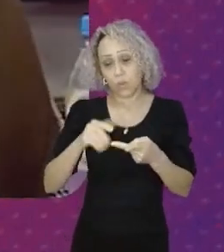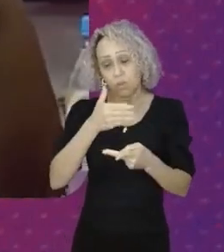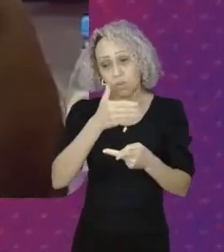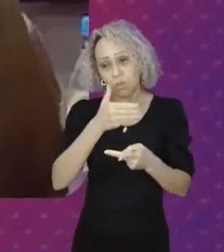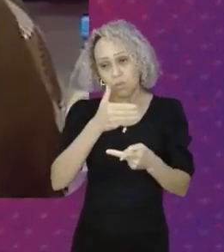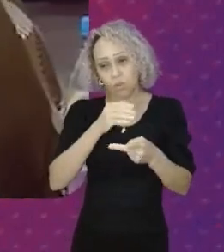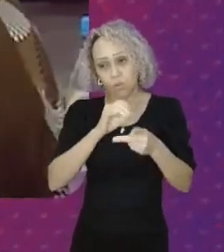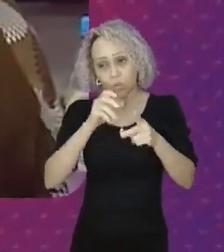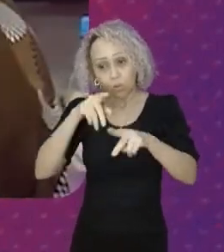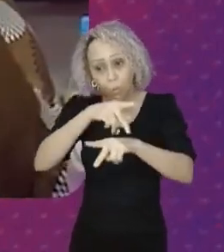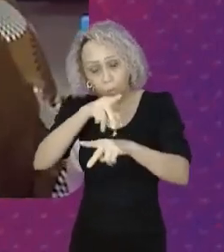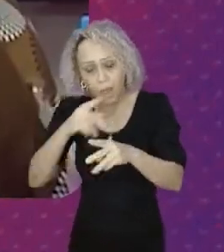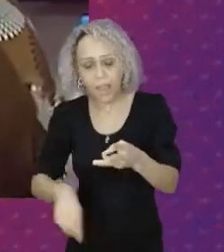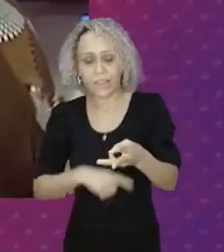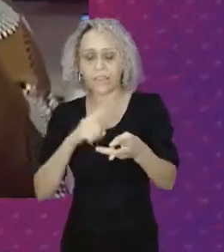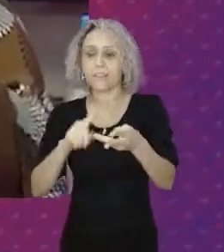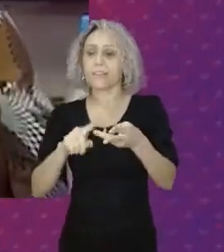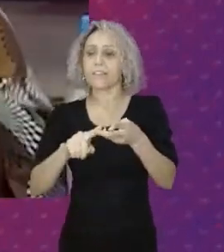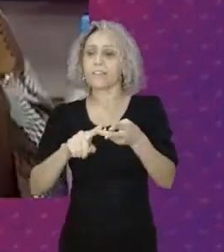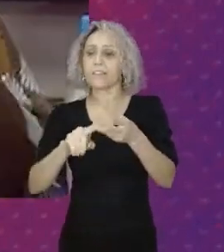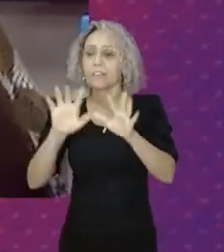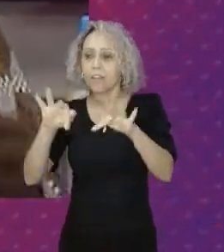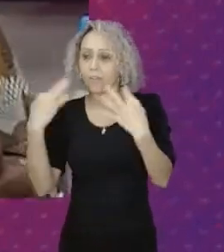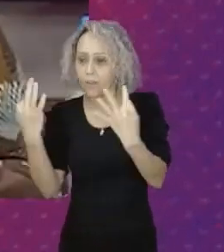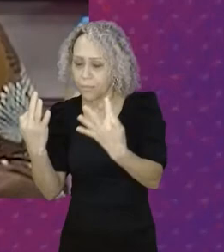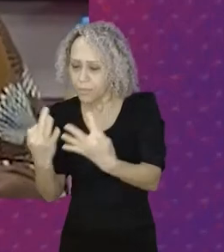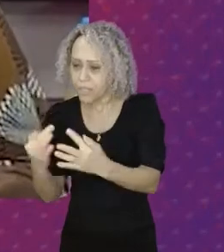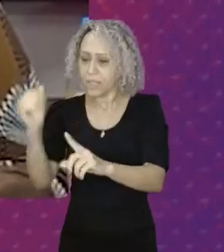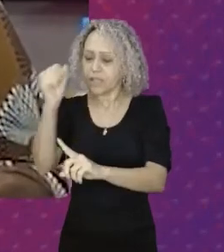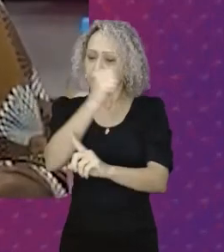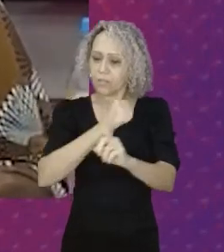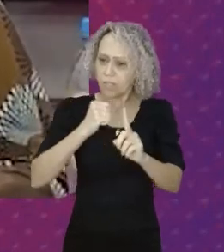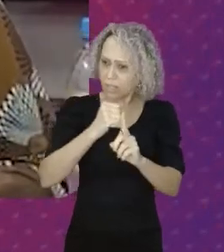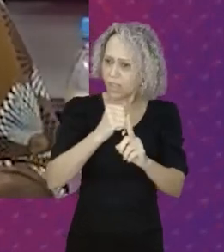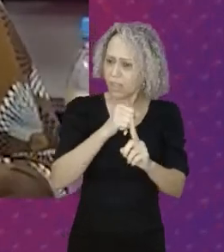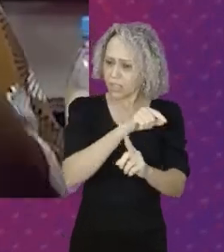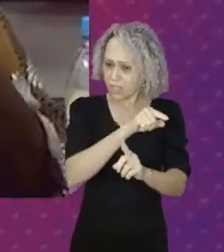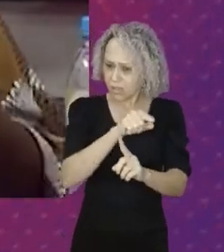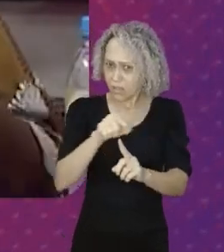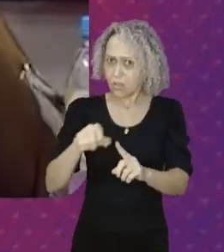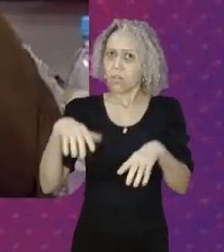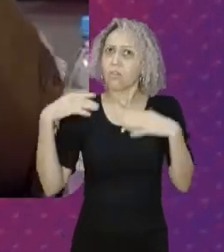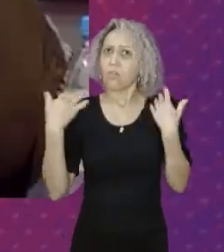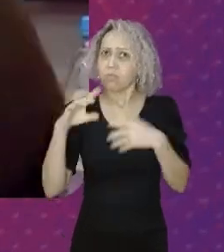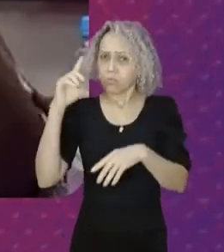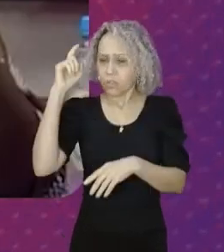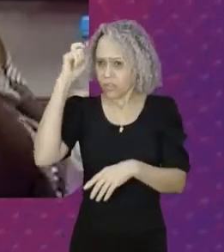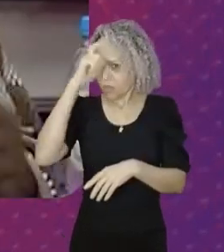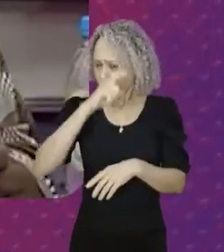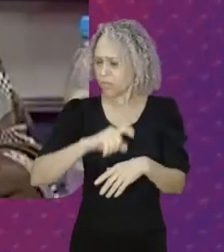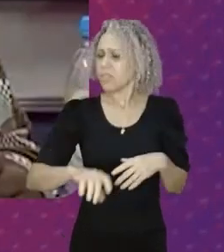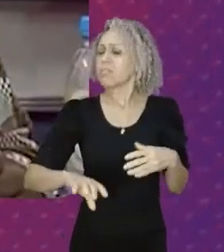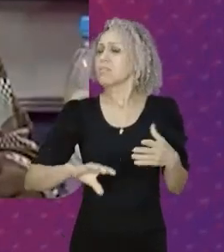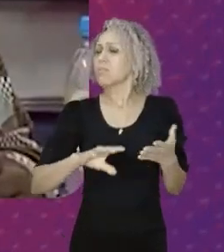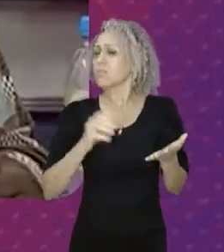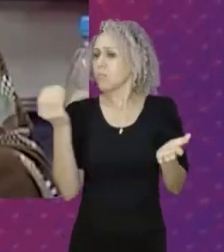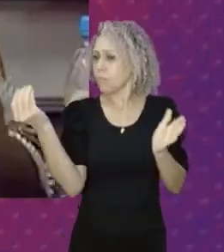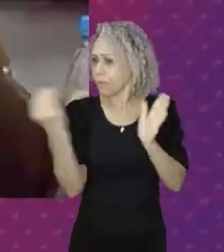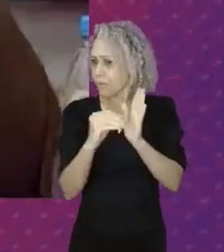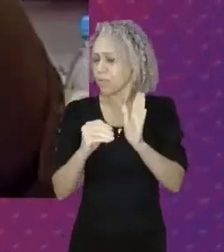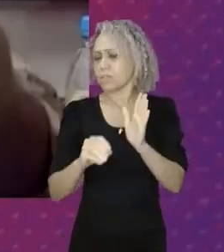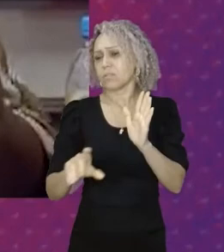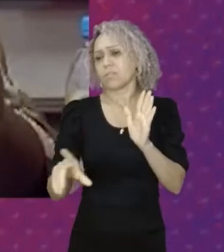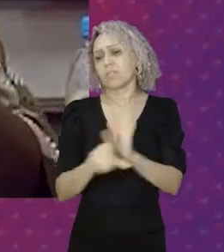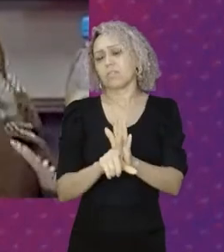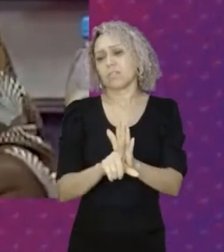muita luta para a gente escrever isso na nossa legislação. E também foi muita luta para a